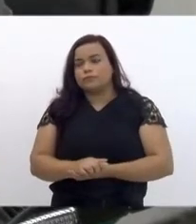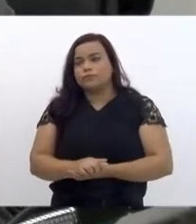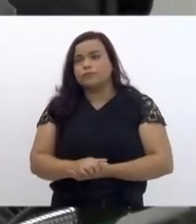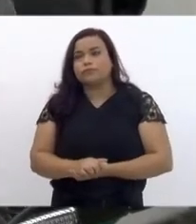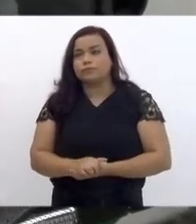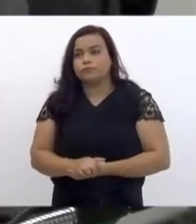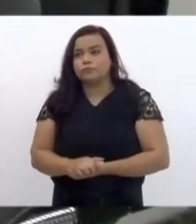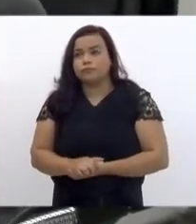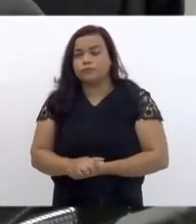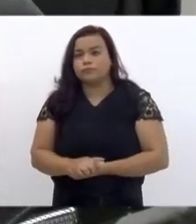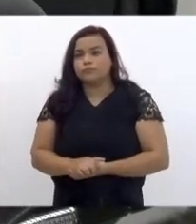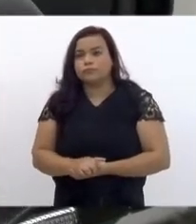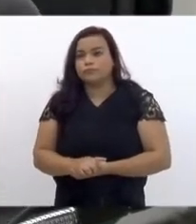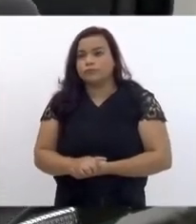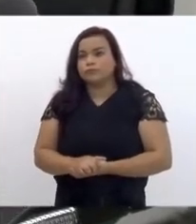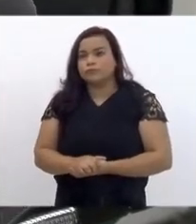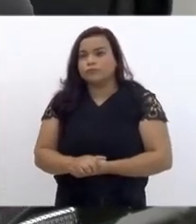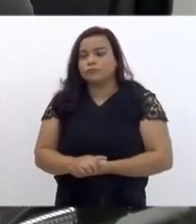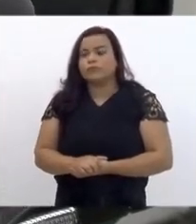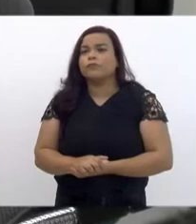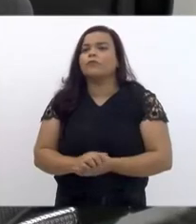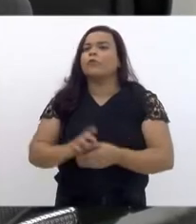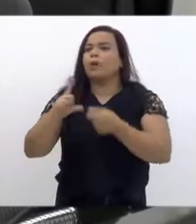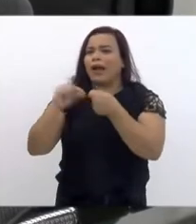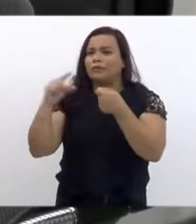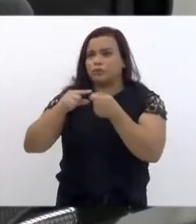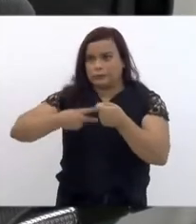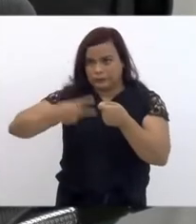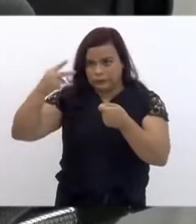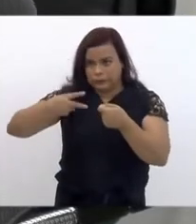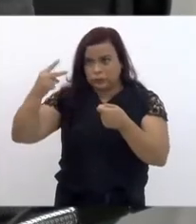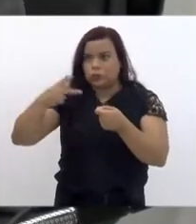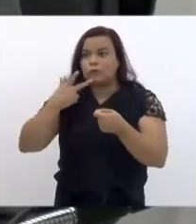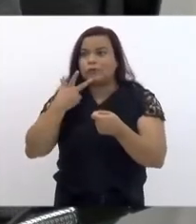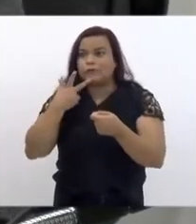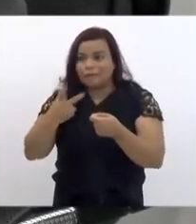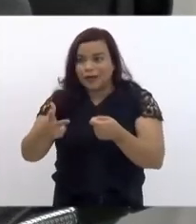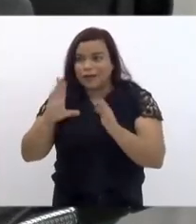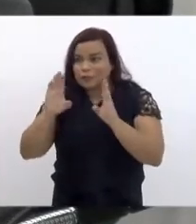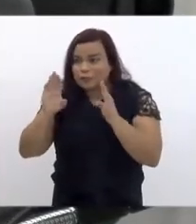problema. E é porque o artigo 2º tratava especificamente